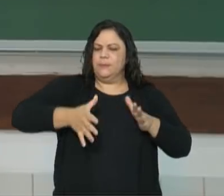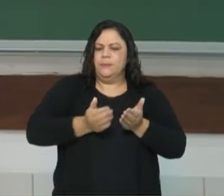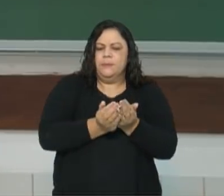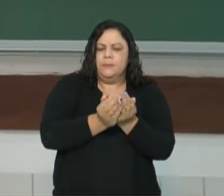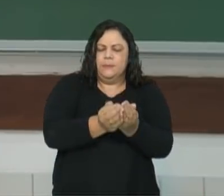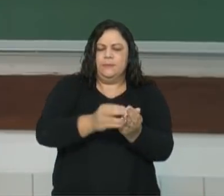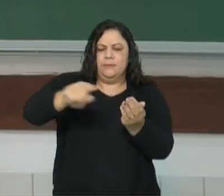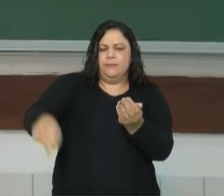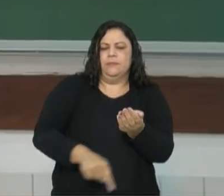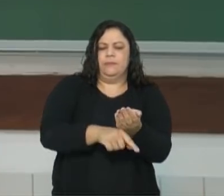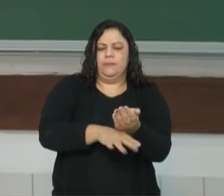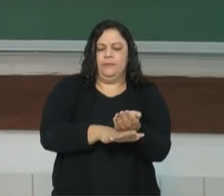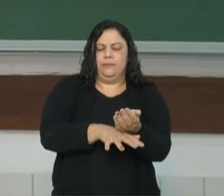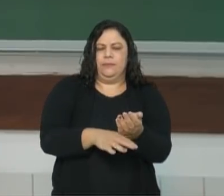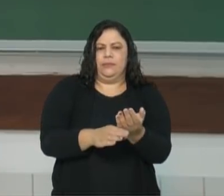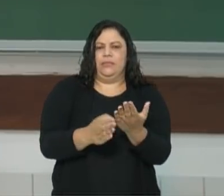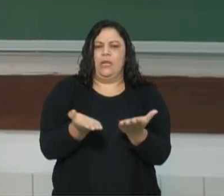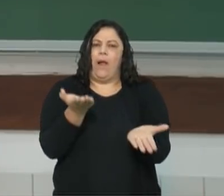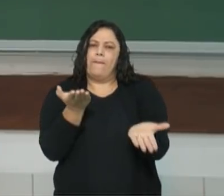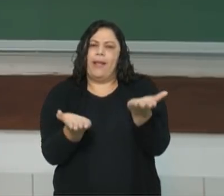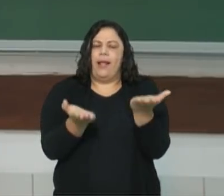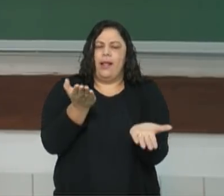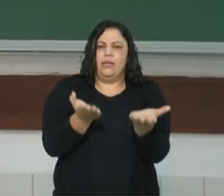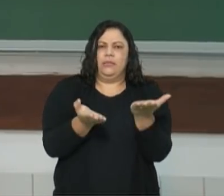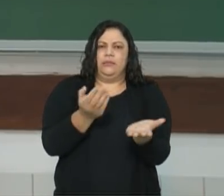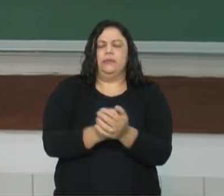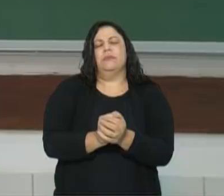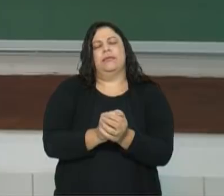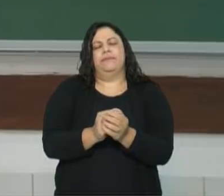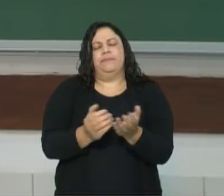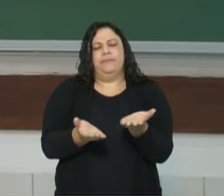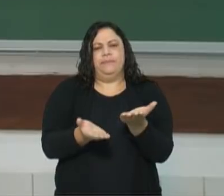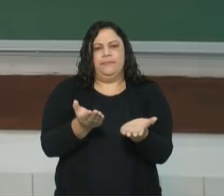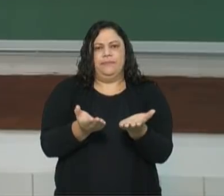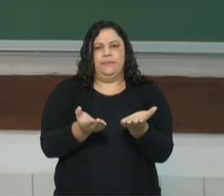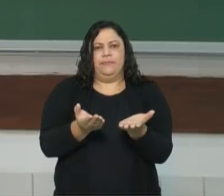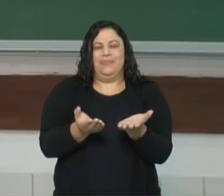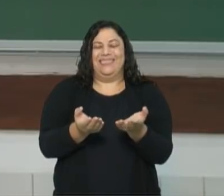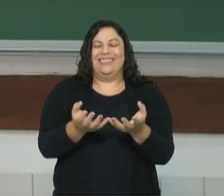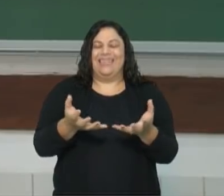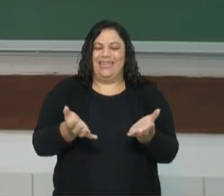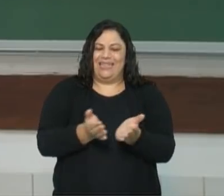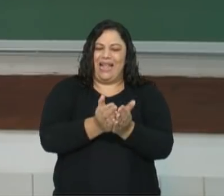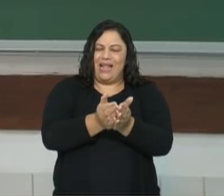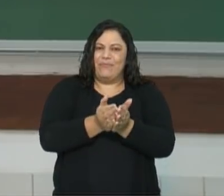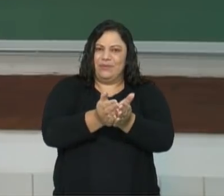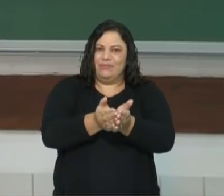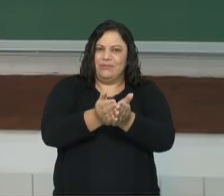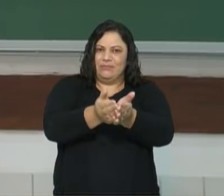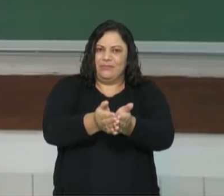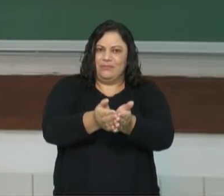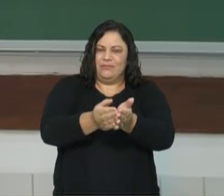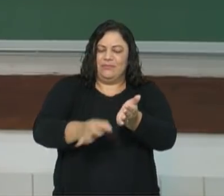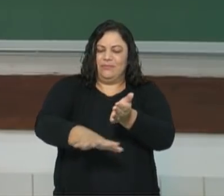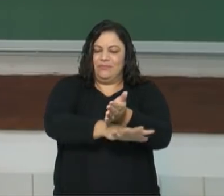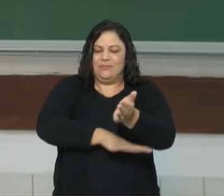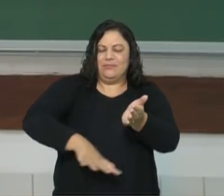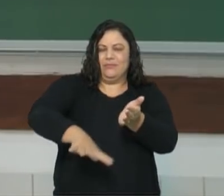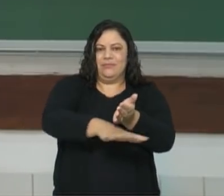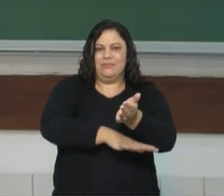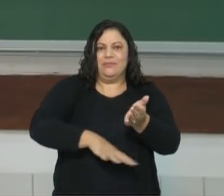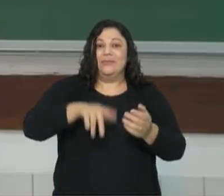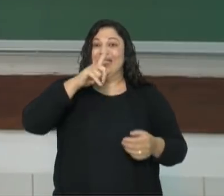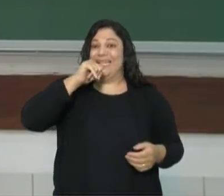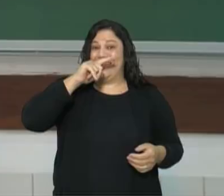equilibrado. Aí o cara ia lá, muitos anos atrás, enchia o seu navio com carga na China, enchia os tanques de lastro com a